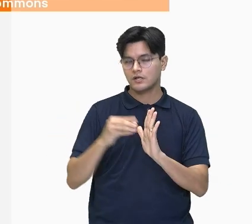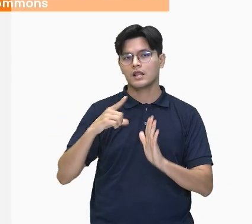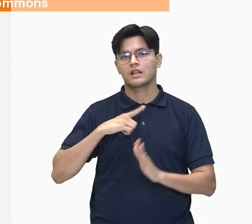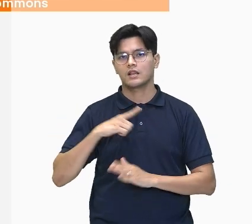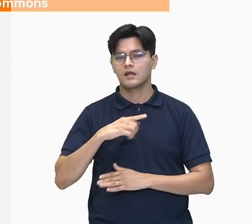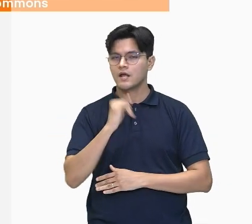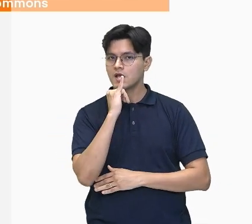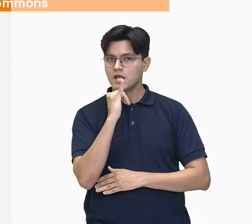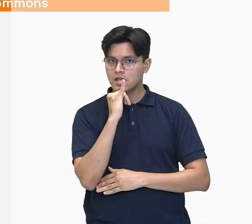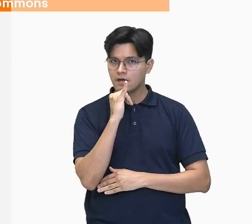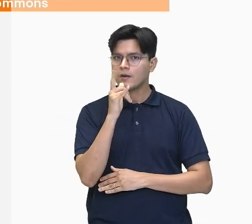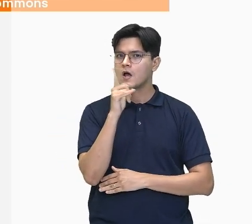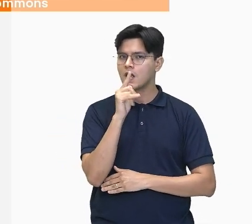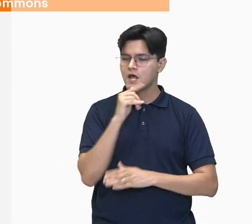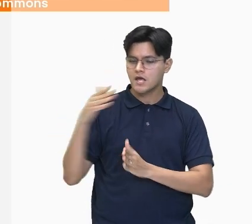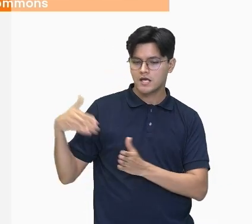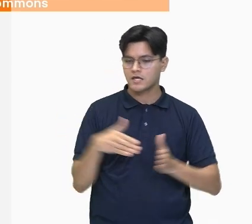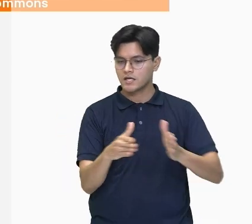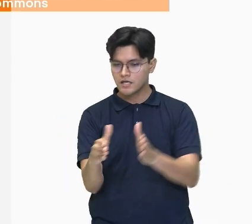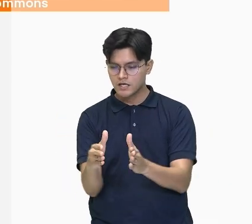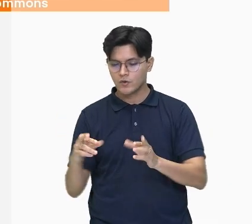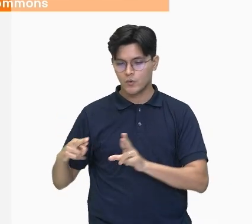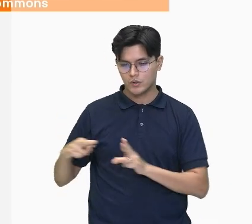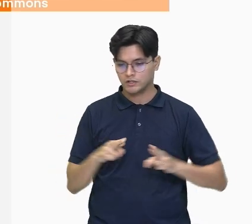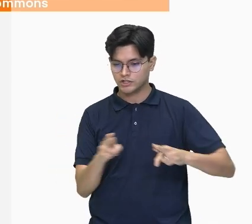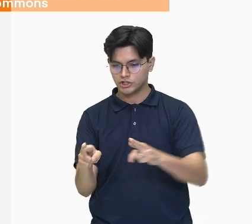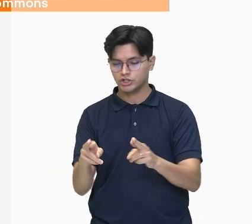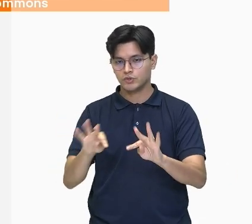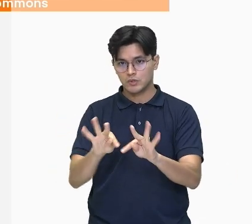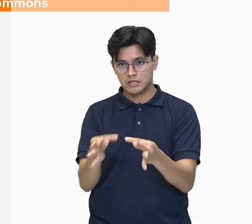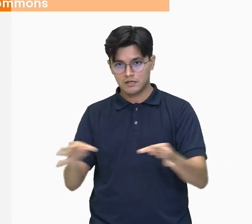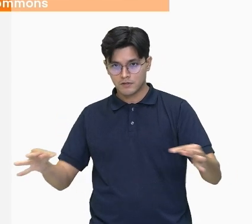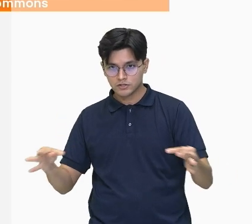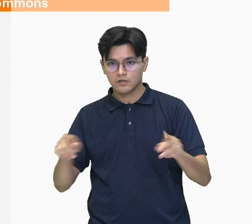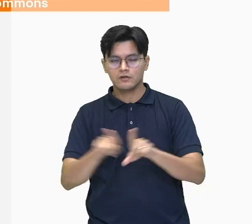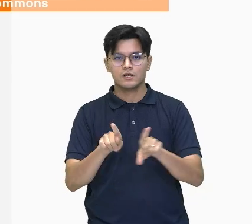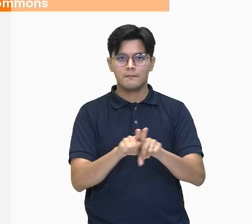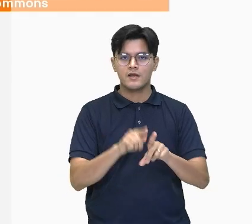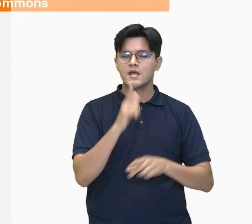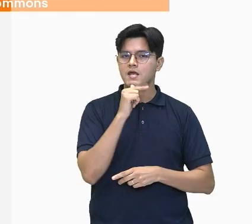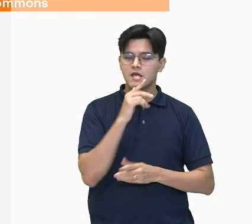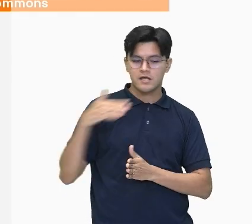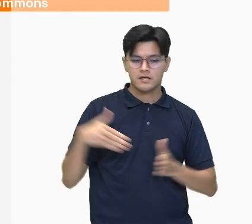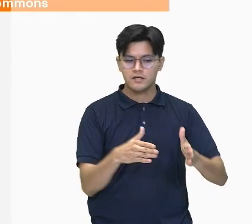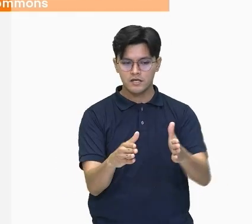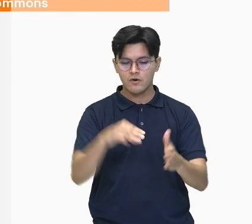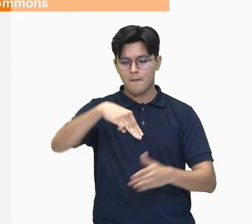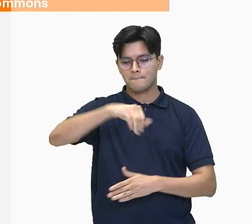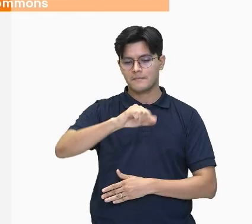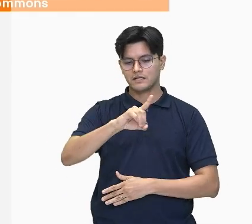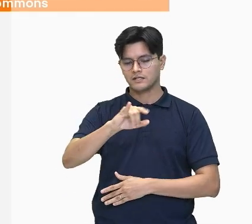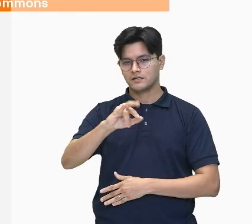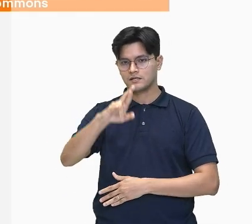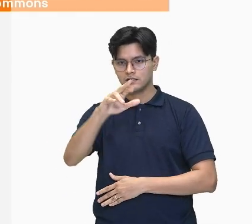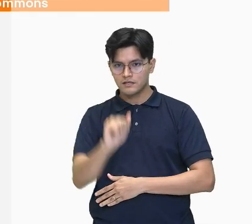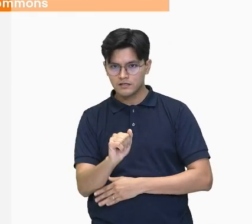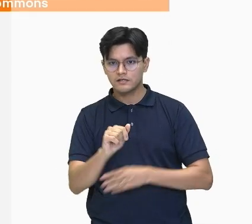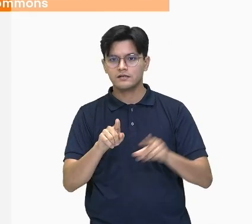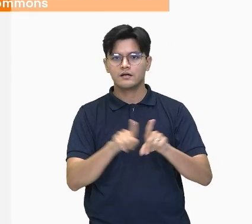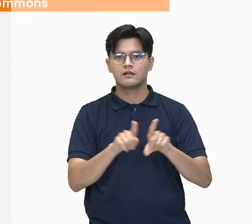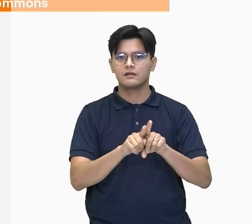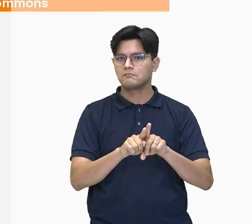Rio Madeira, esses rios eles têm uma coloração das águas diferente um dos